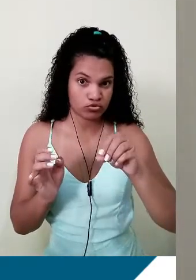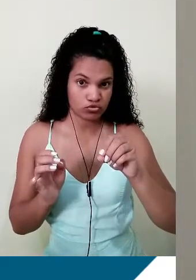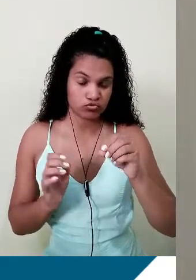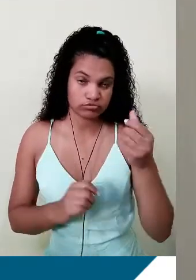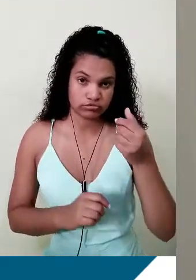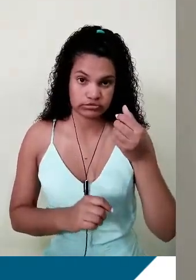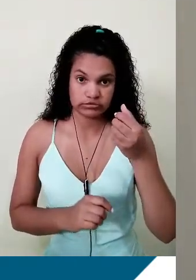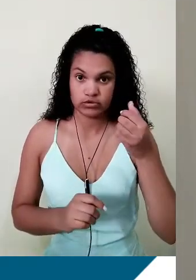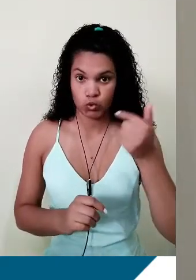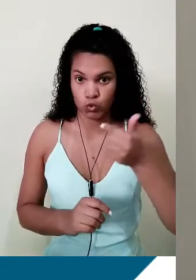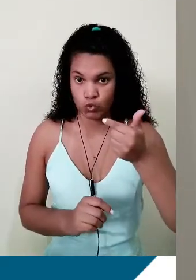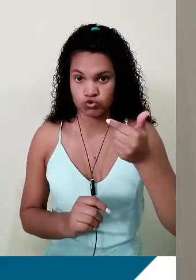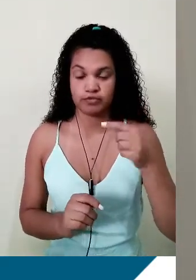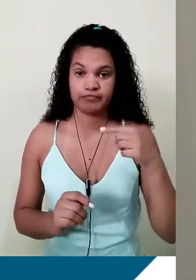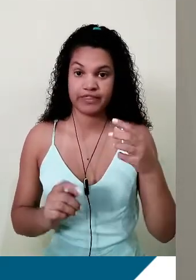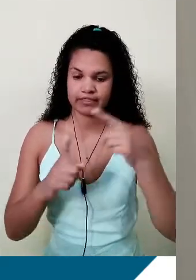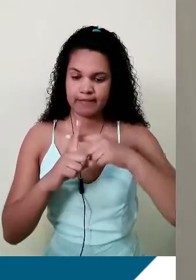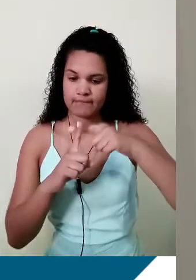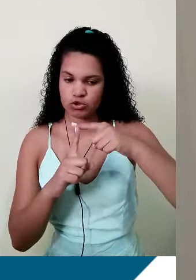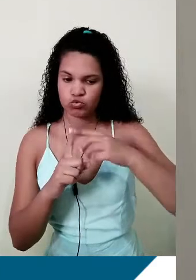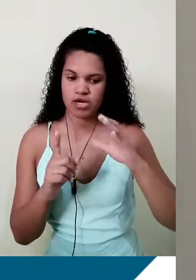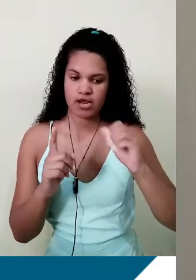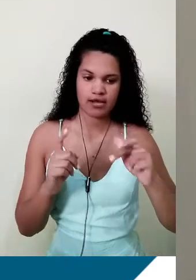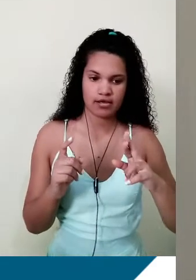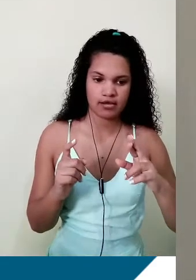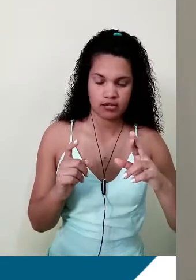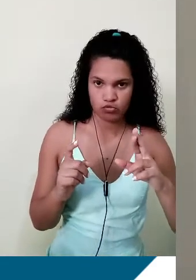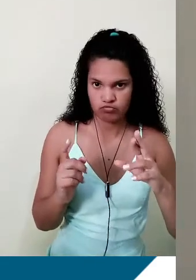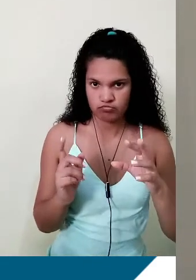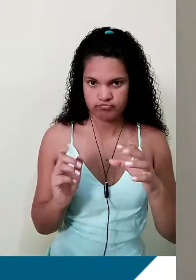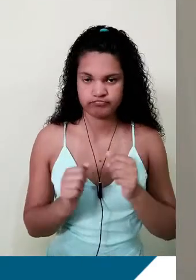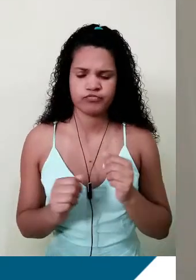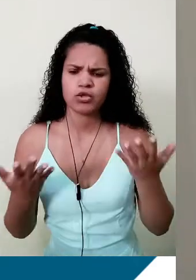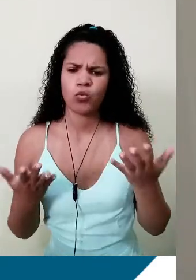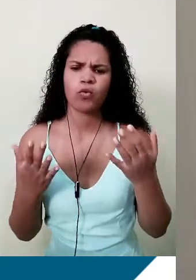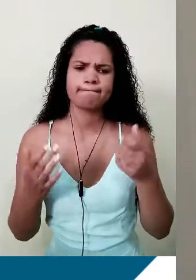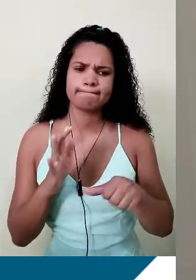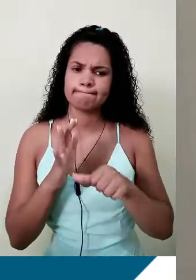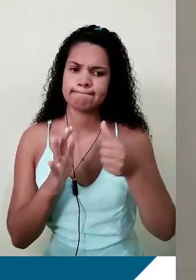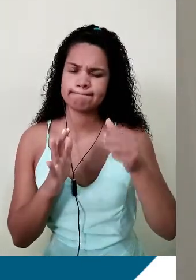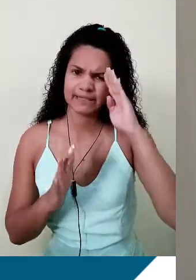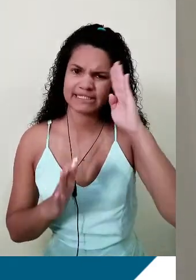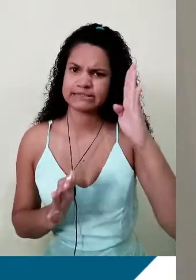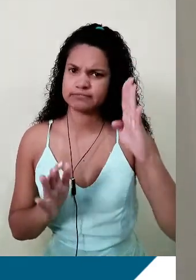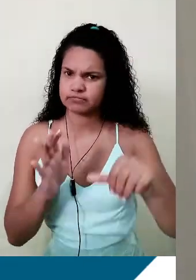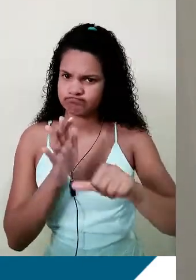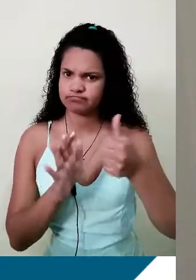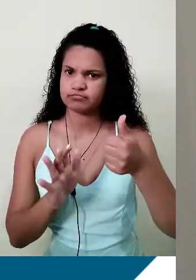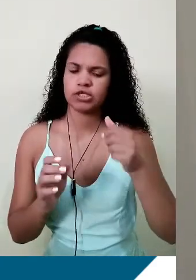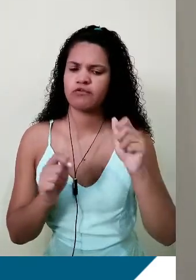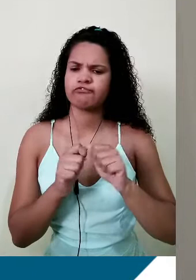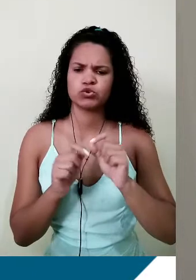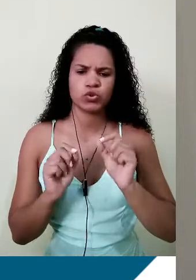Calor. Daí, a primeira definição importante que nós precisamos realizar é o que são essas